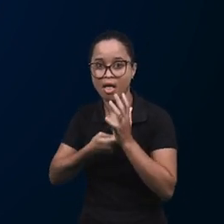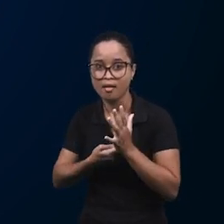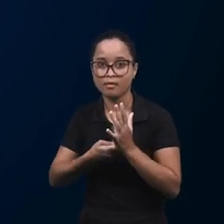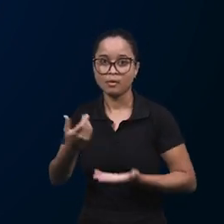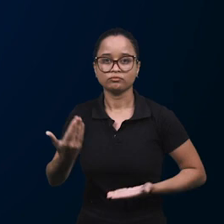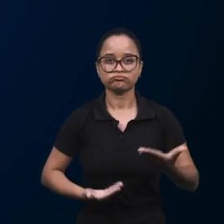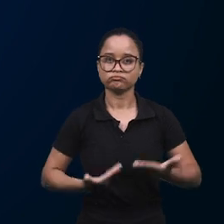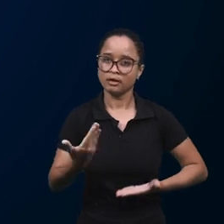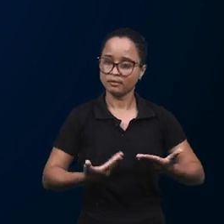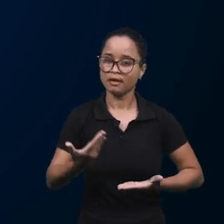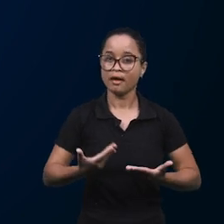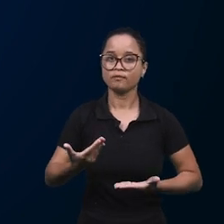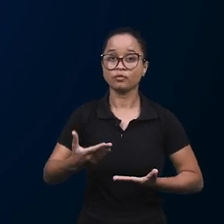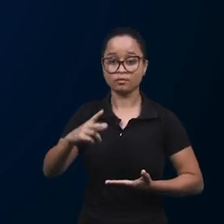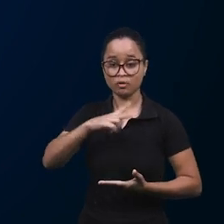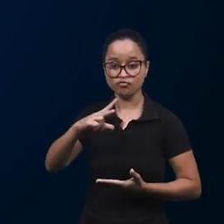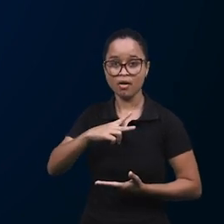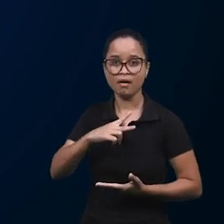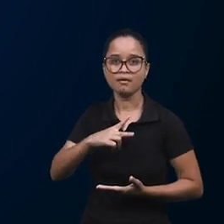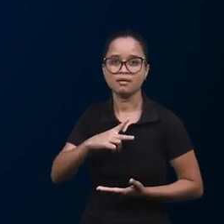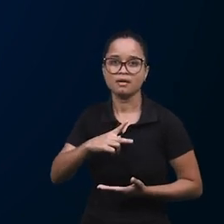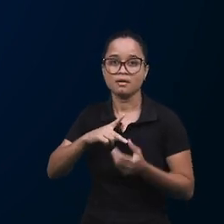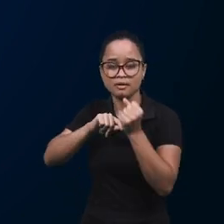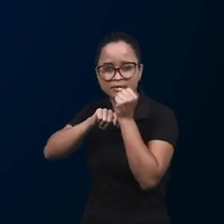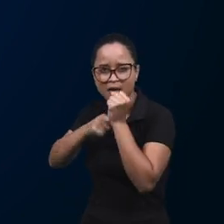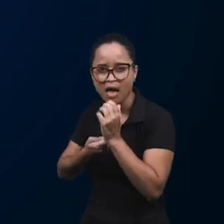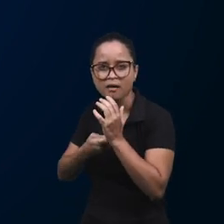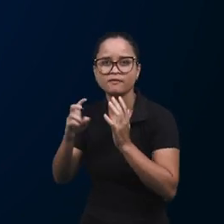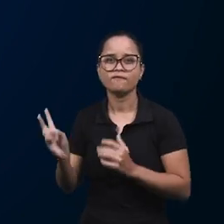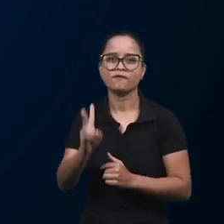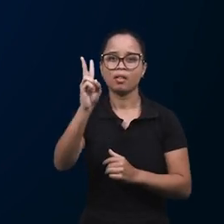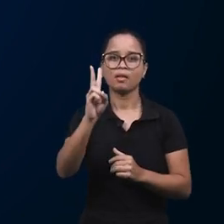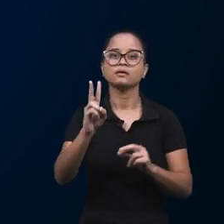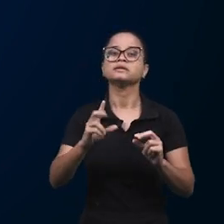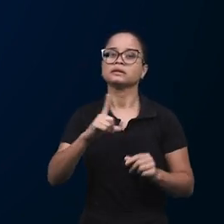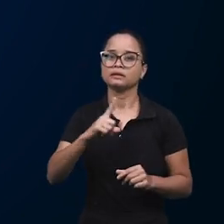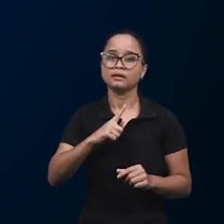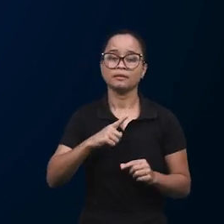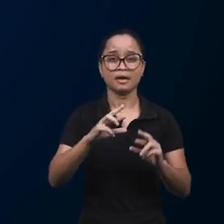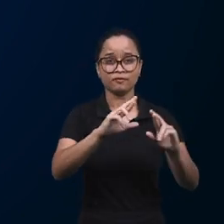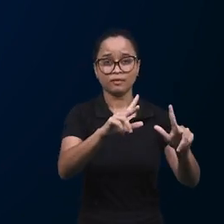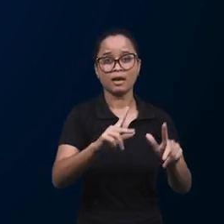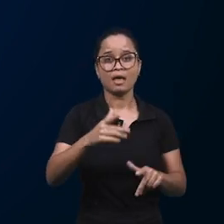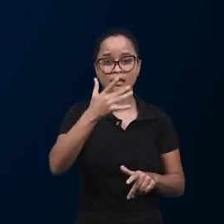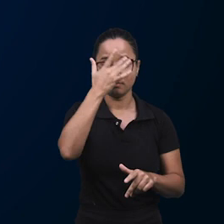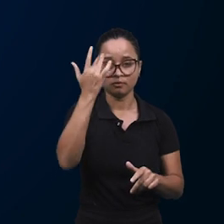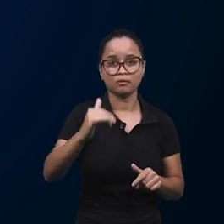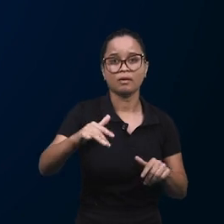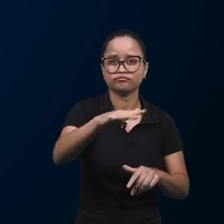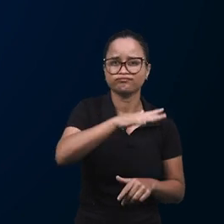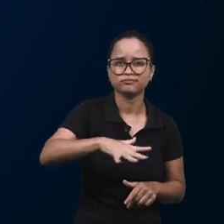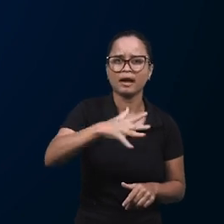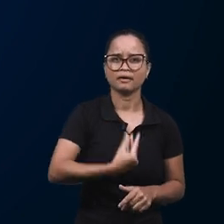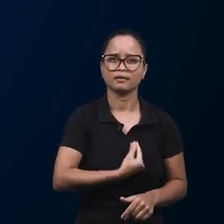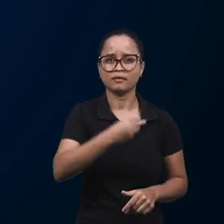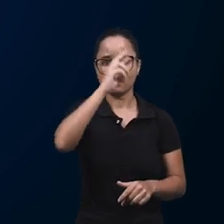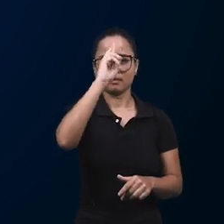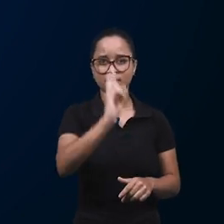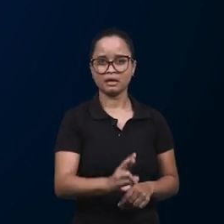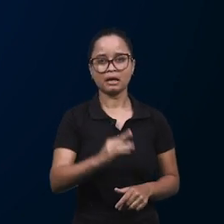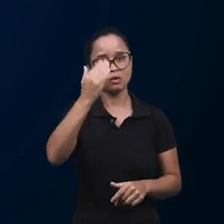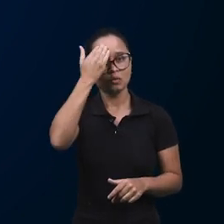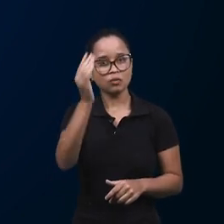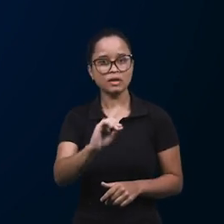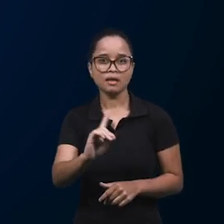seus servos, porque para os seus servos esses segredos têm valor, diferentemente da multidão que vive na razão e não